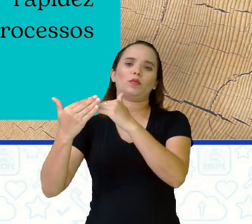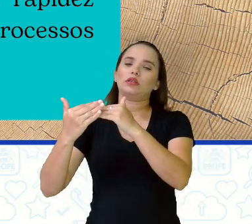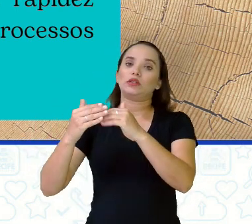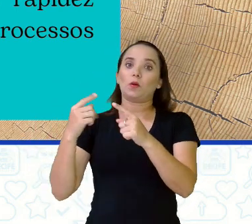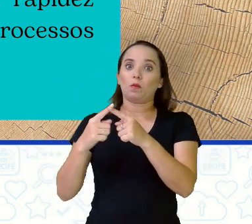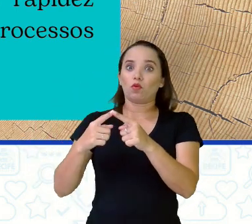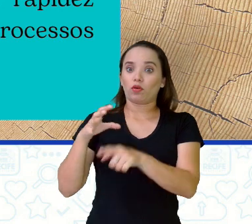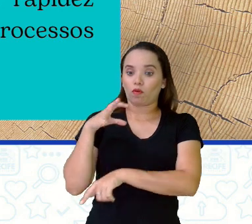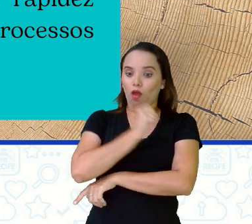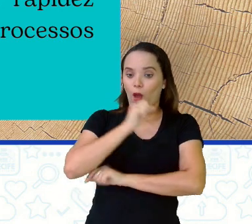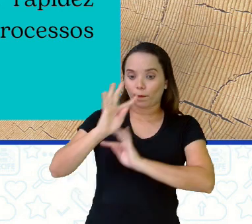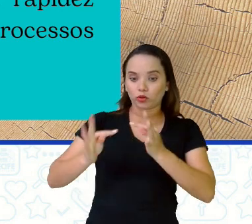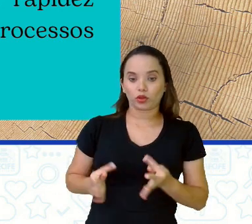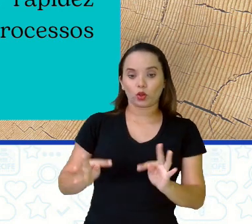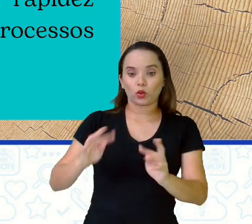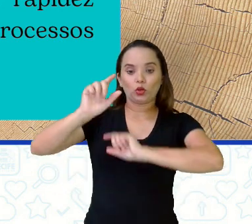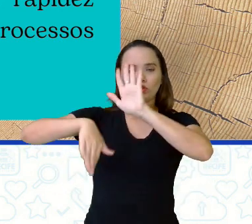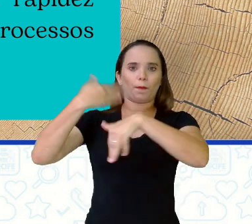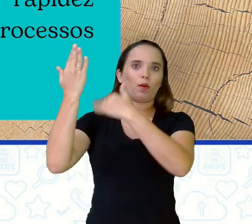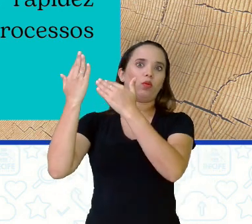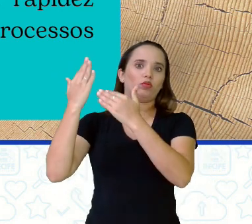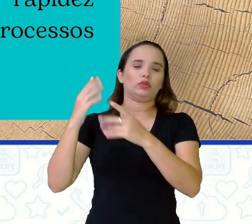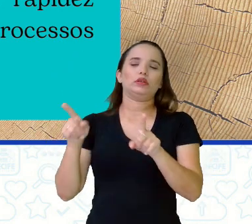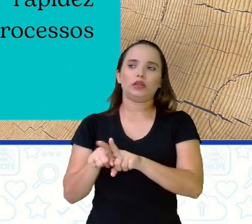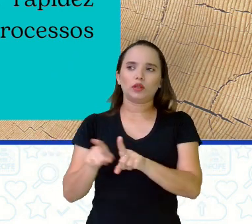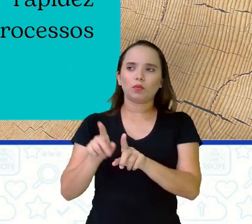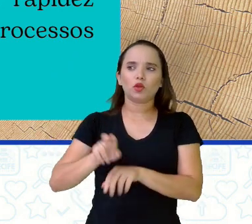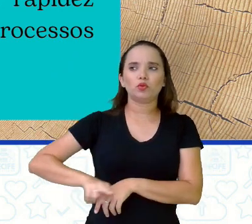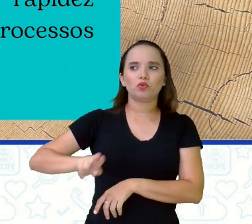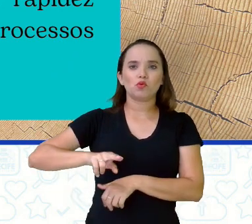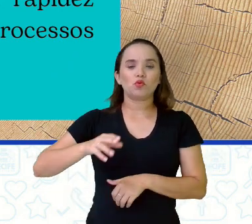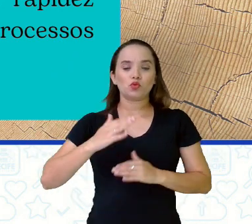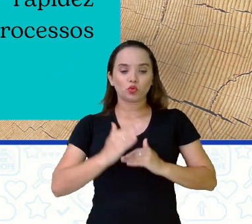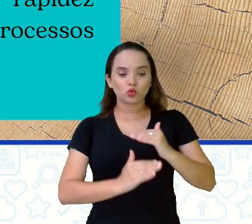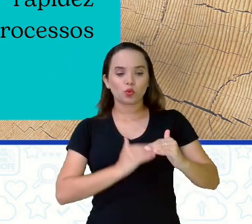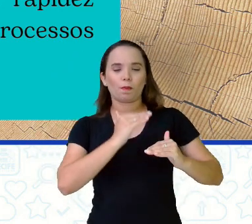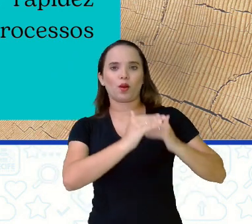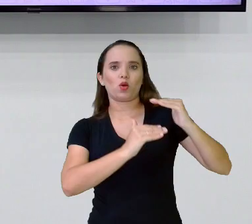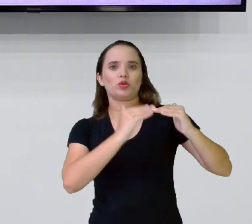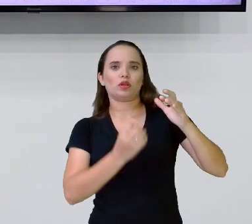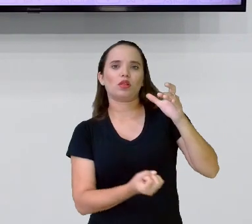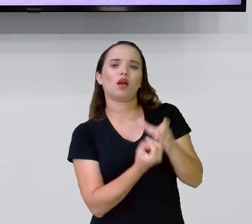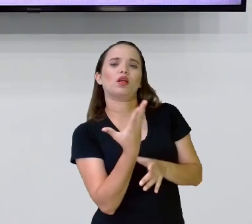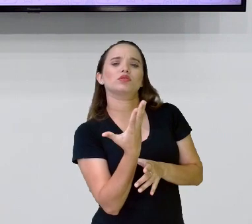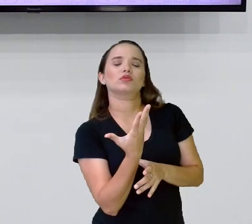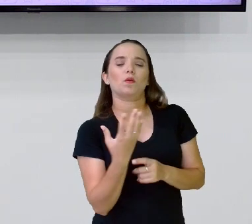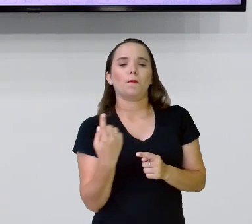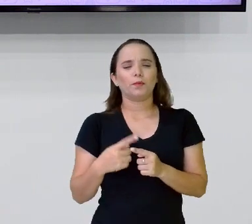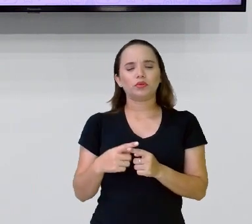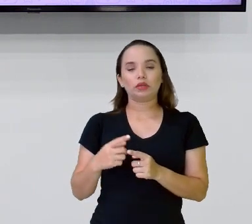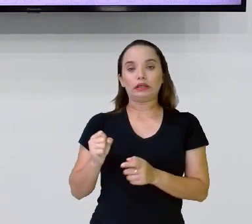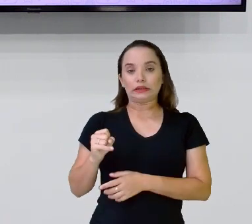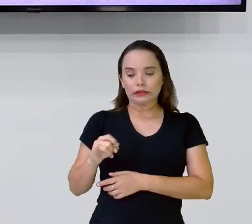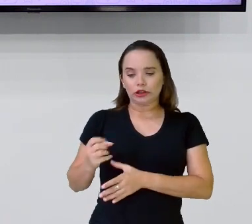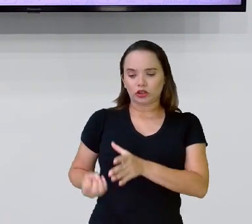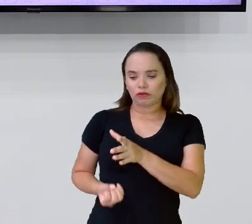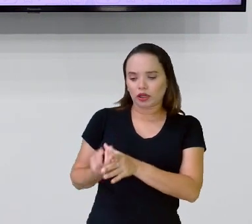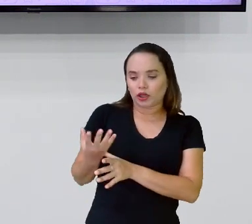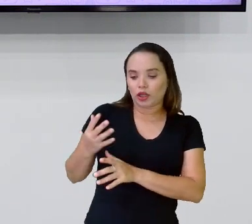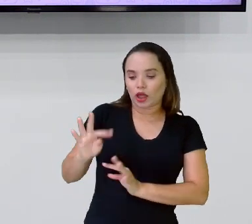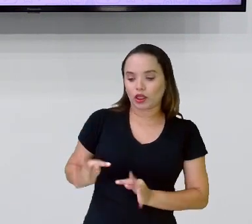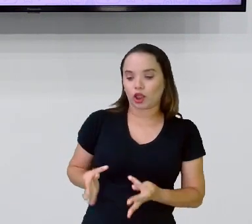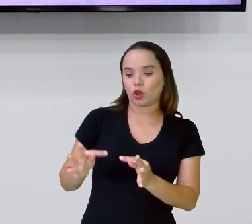avanço tecnológico e a sua aplicação nos processos produtivos. Então, veja, à medida em que a gente desenvolve tecnologia, a gente também